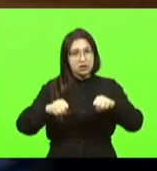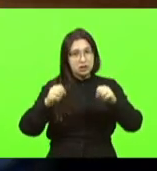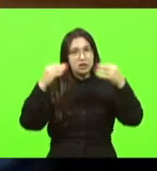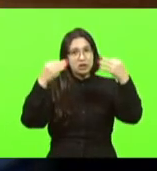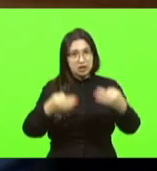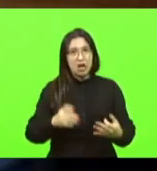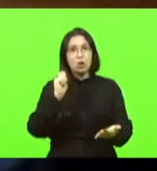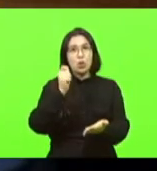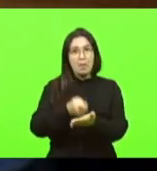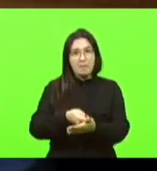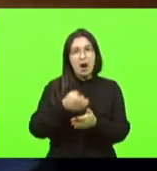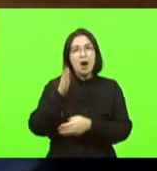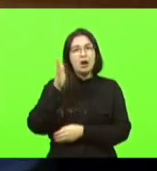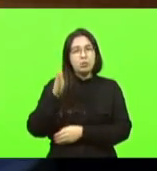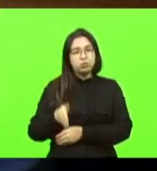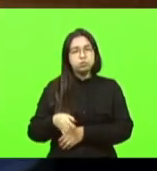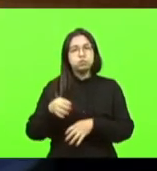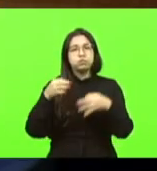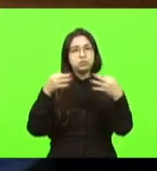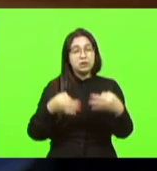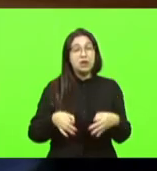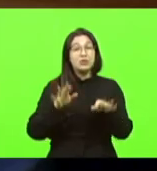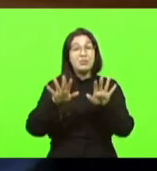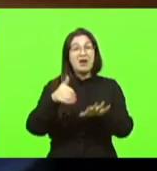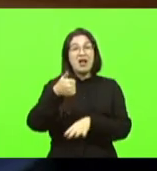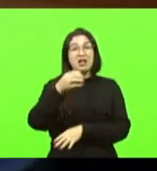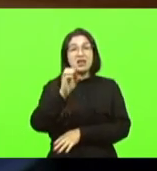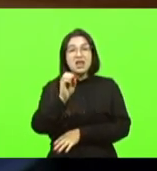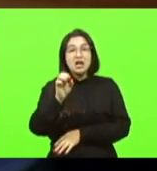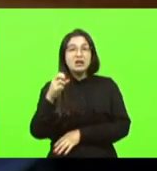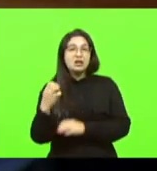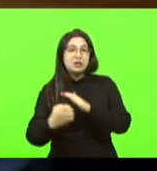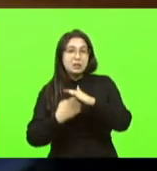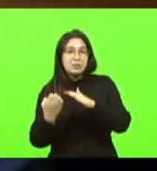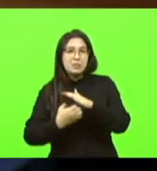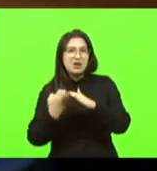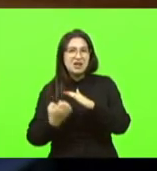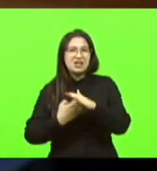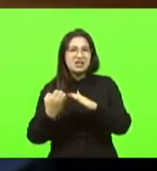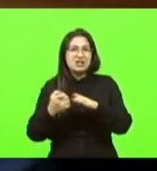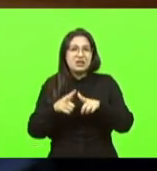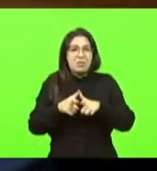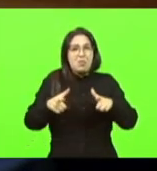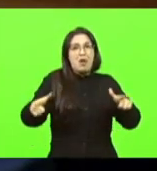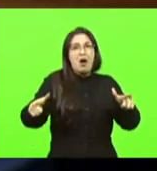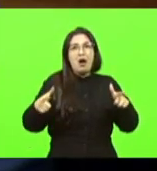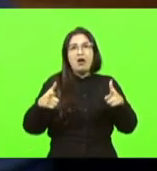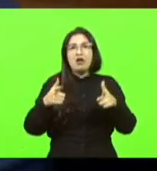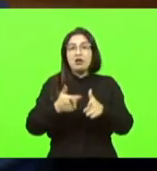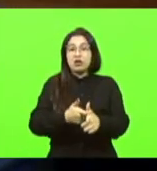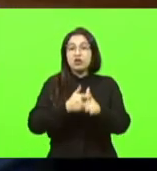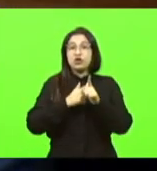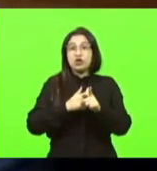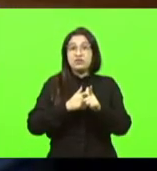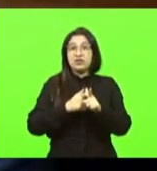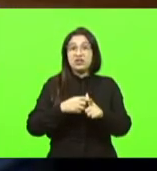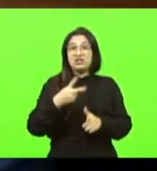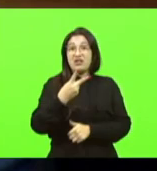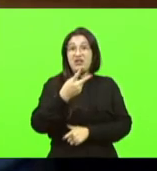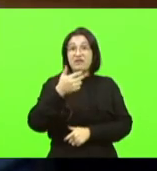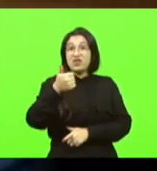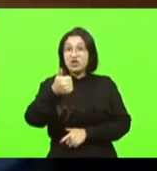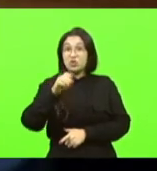mas aquelas dez empresas milionárias que tem uma dívida ativa de 21-b